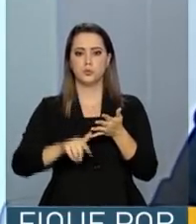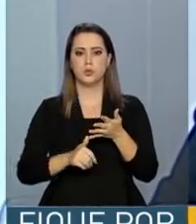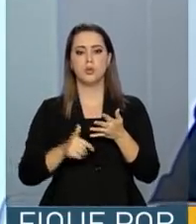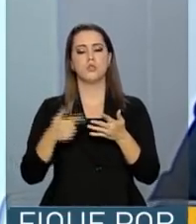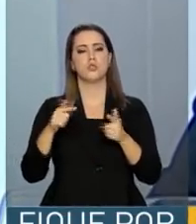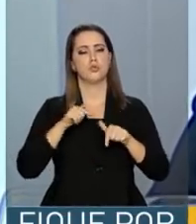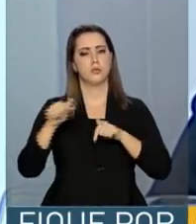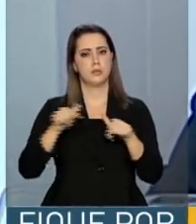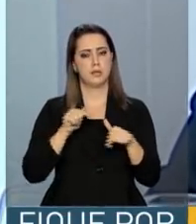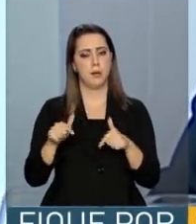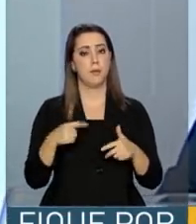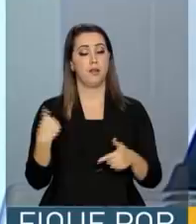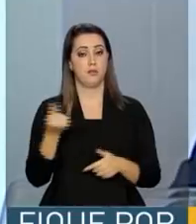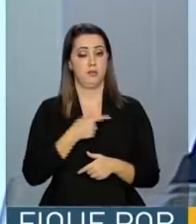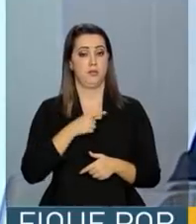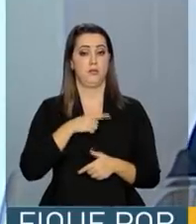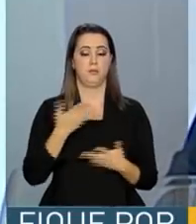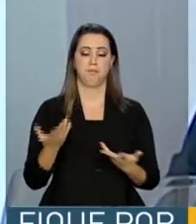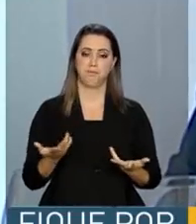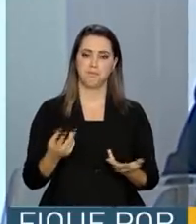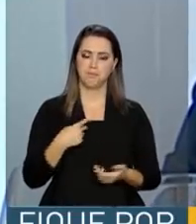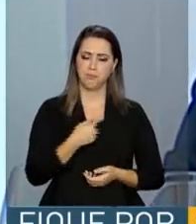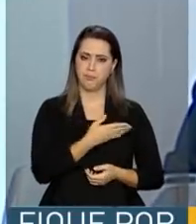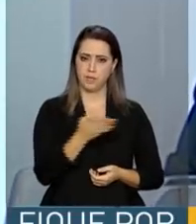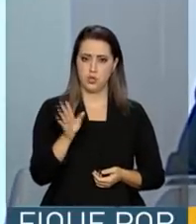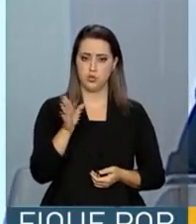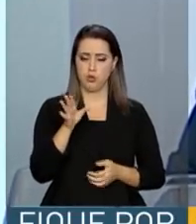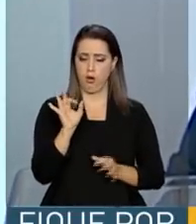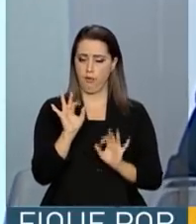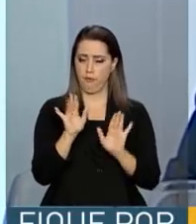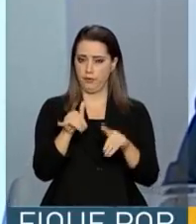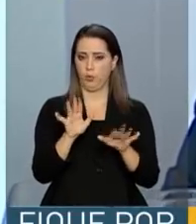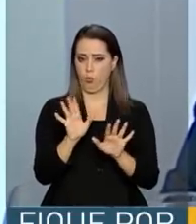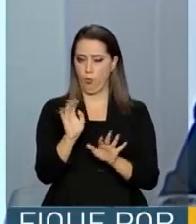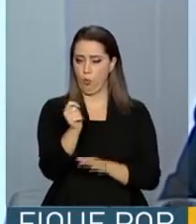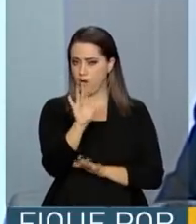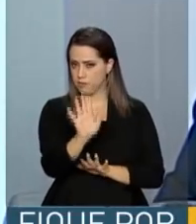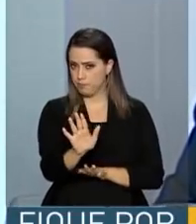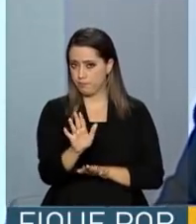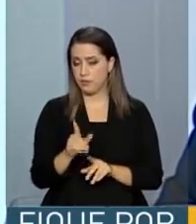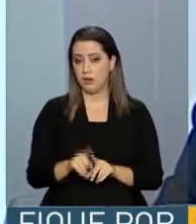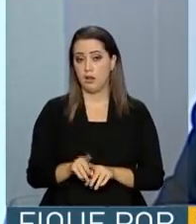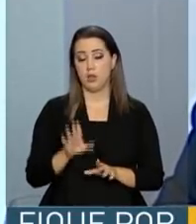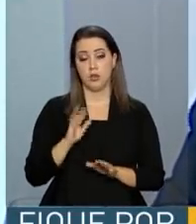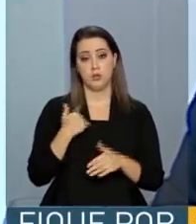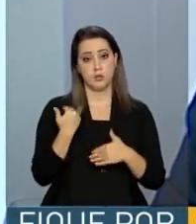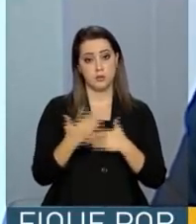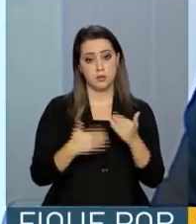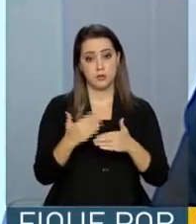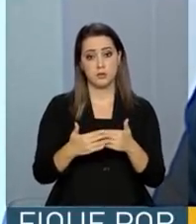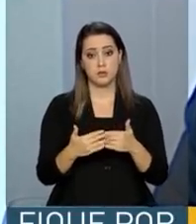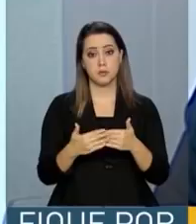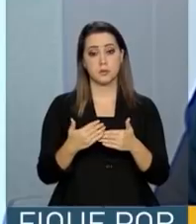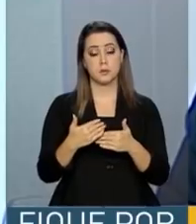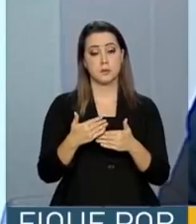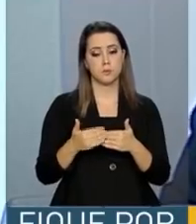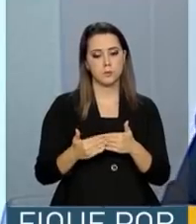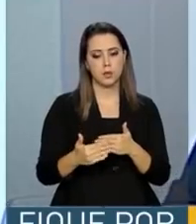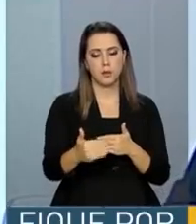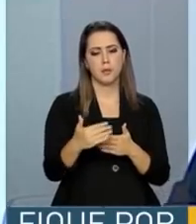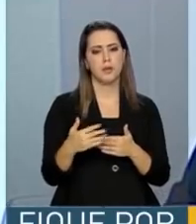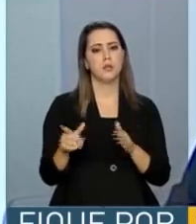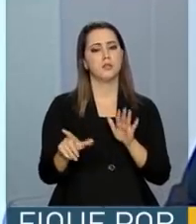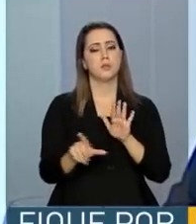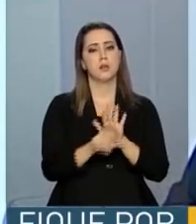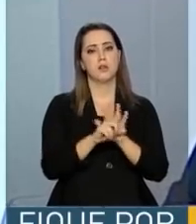medidas que nós tomamos agora ainda jogou concluir agora ainda nós estamos caminhando pra chamar a reforma da previdência é preciso